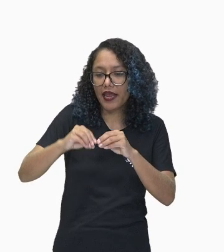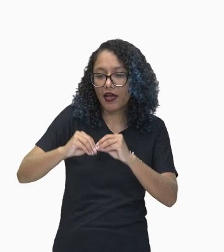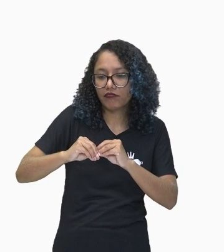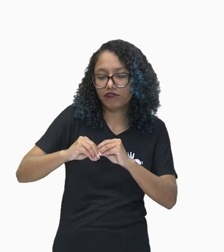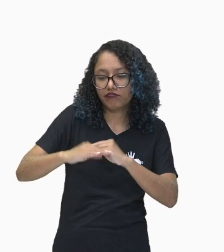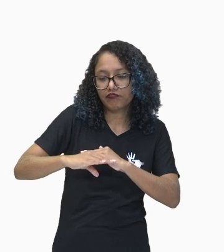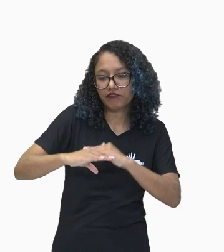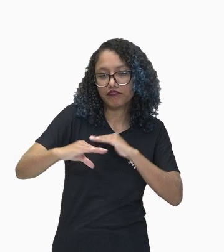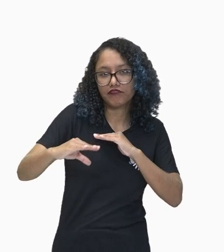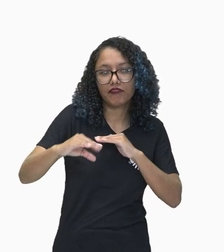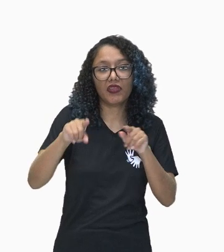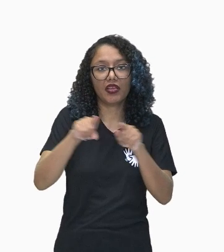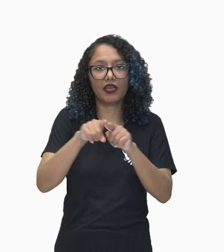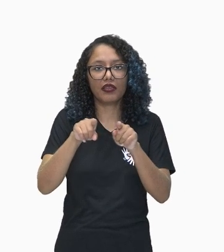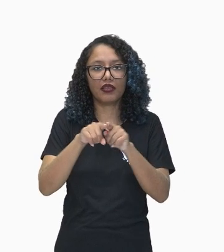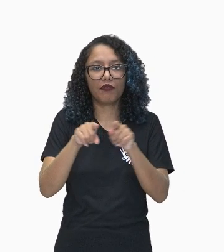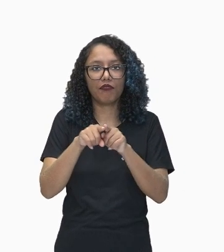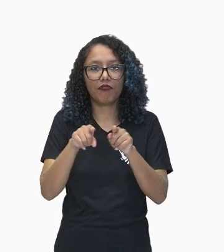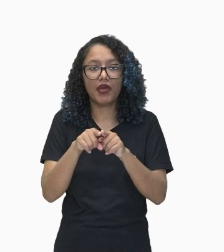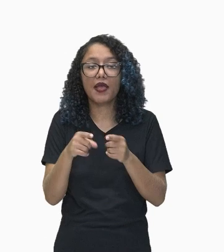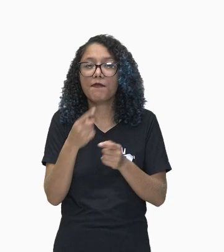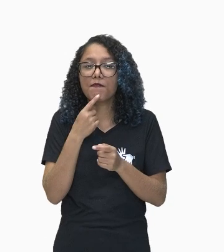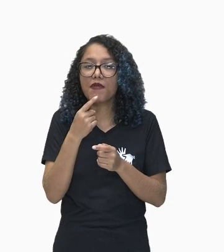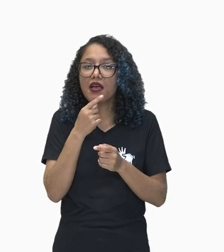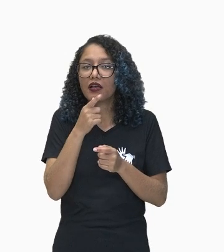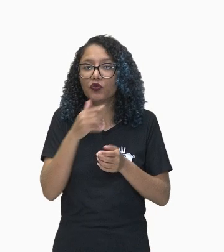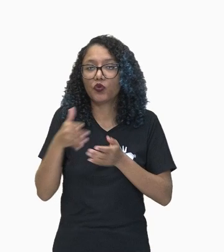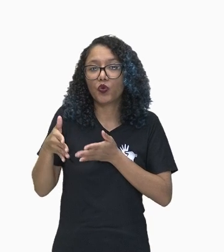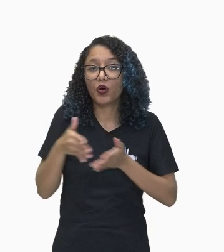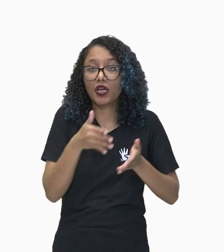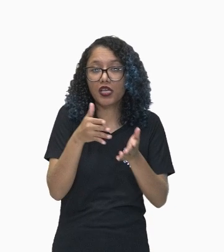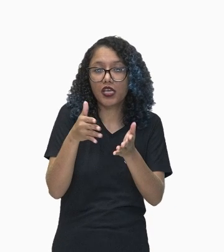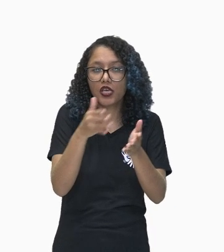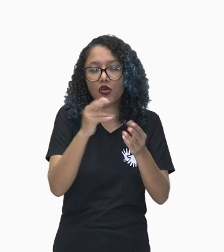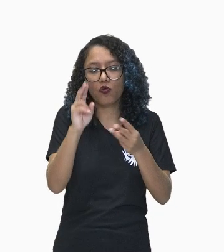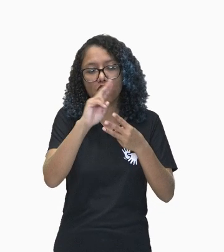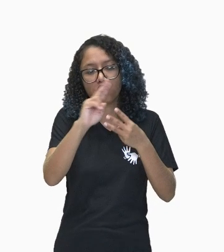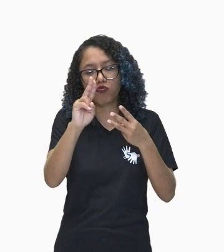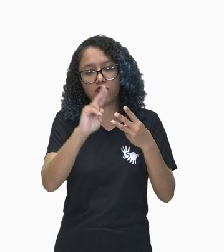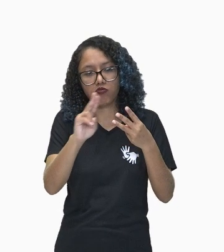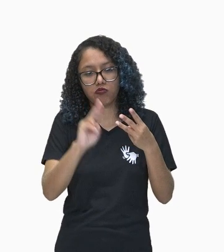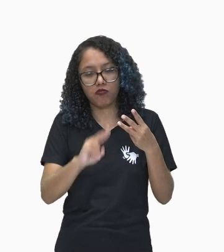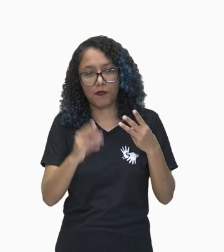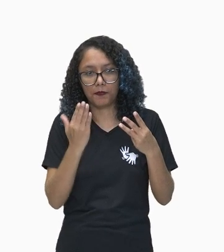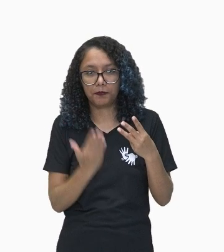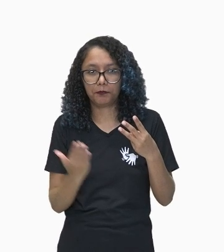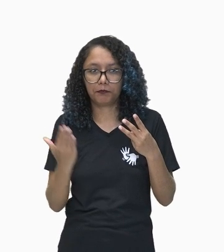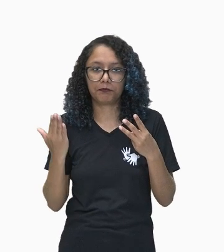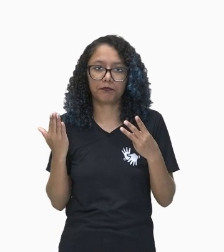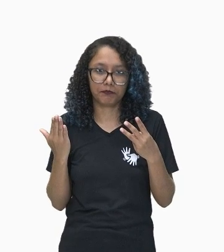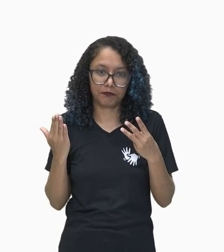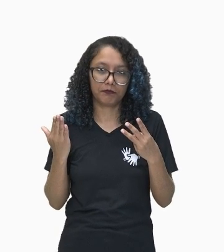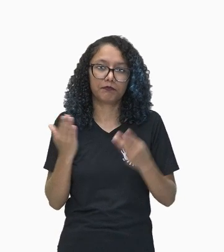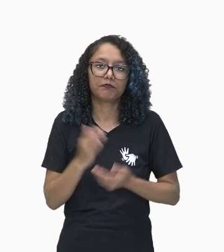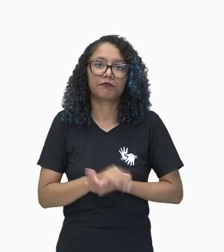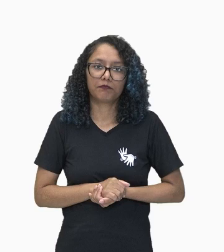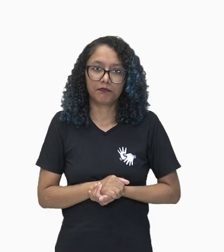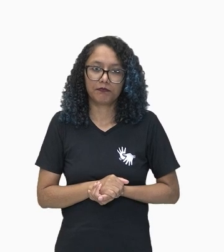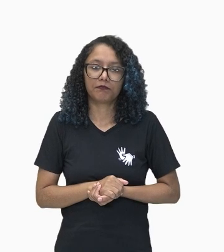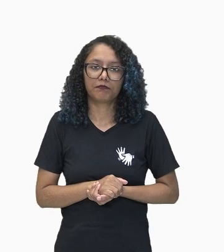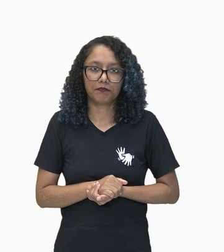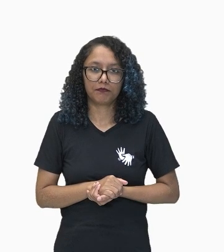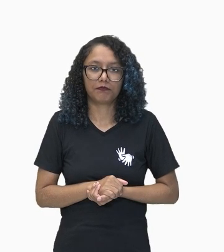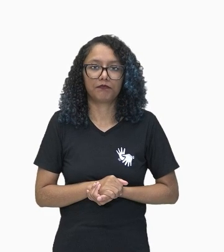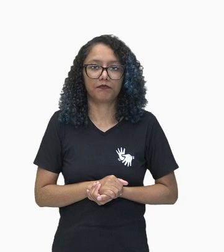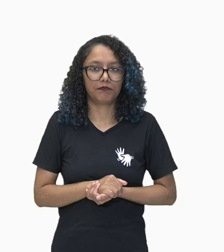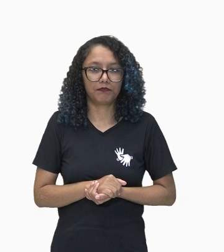das margens dos rios, né, como o Congo, o Gâmbia e também o Senegal, tá? As